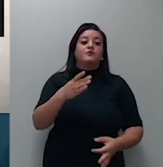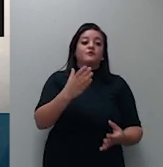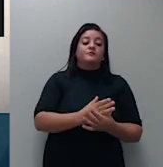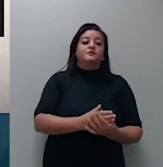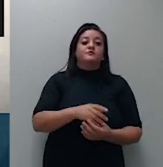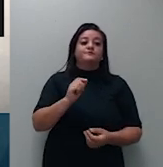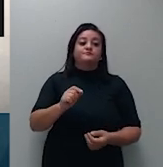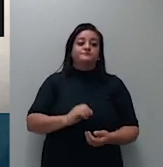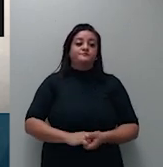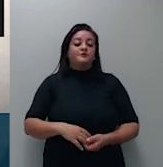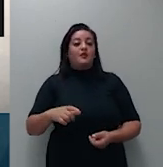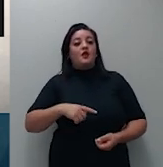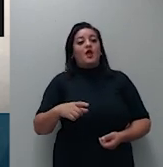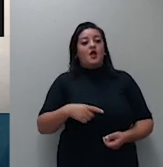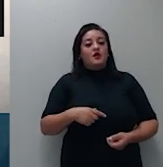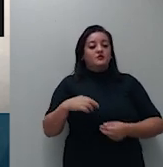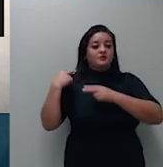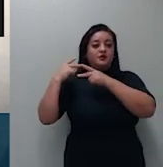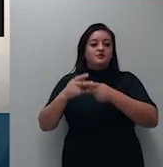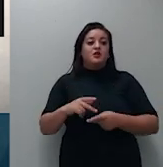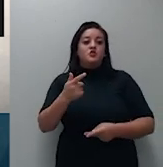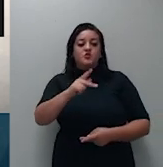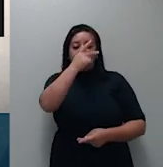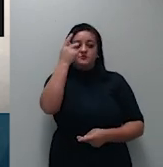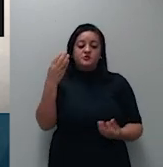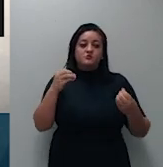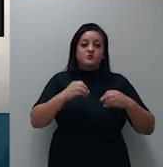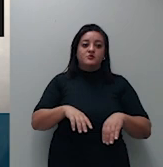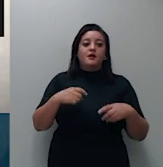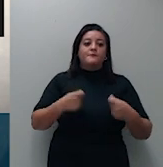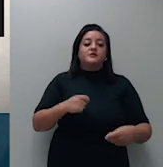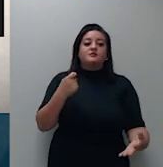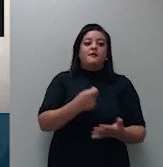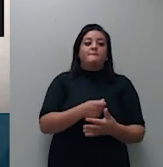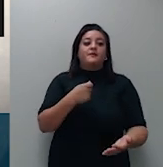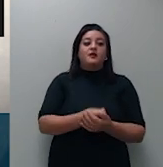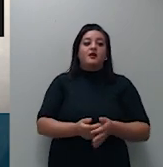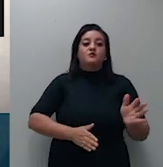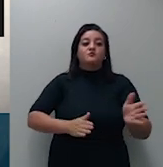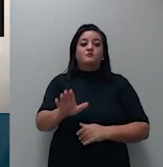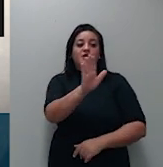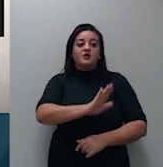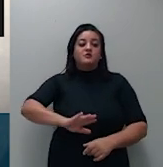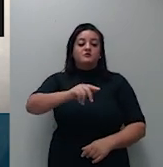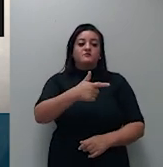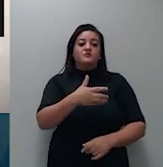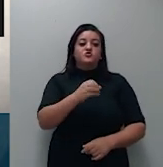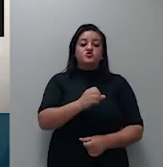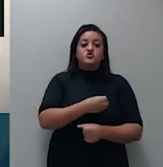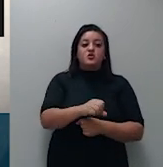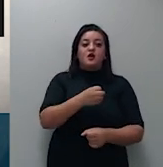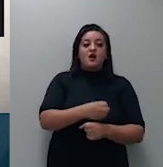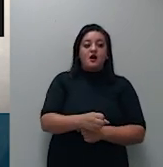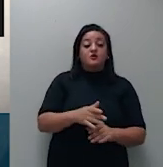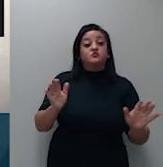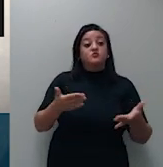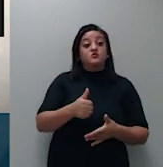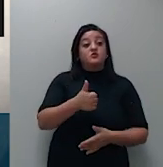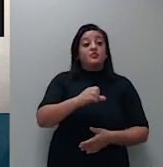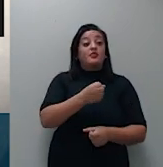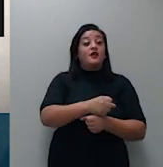no caso de herdeiros e terceiros prejudicados deve ser aplicado o prazo Geral de 20 anos